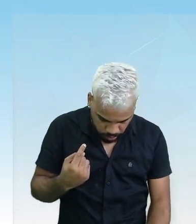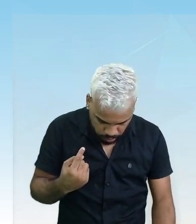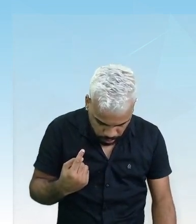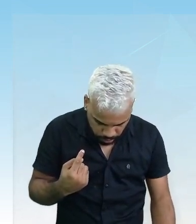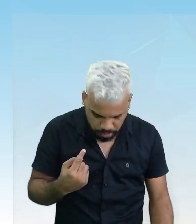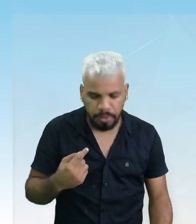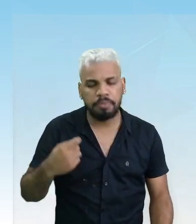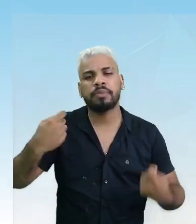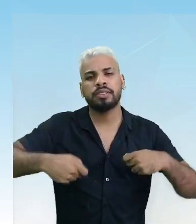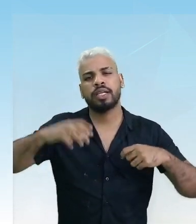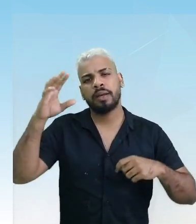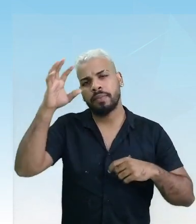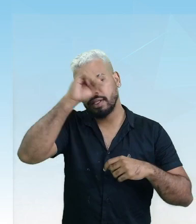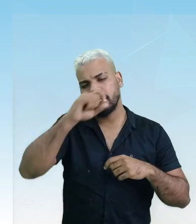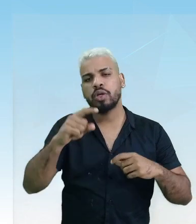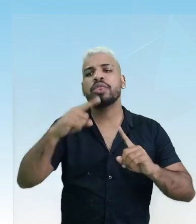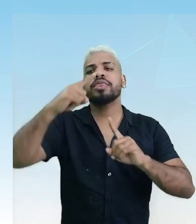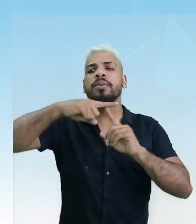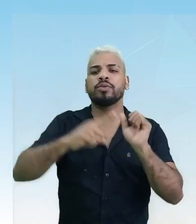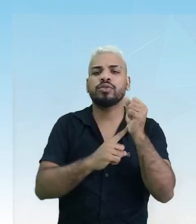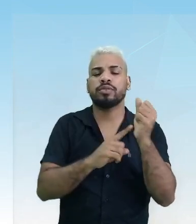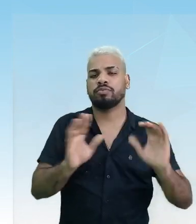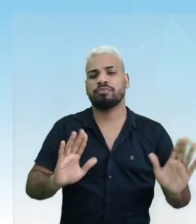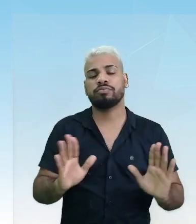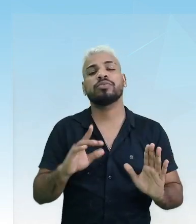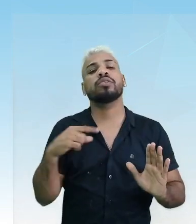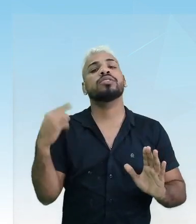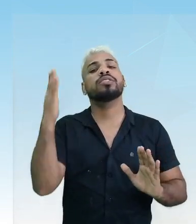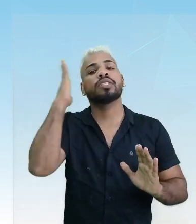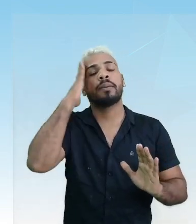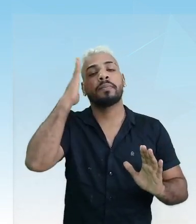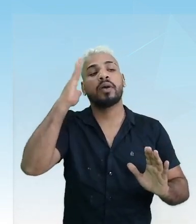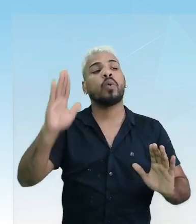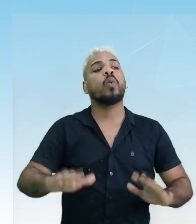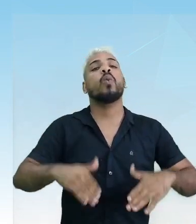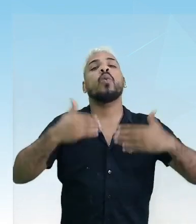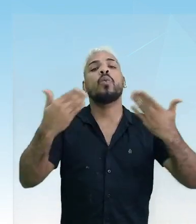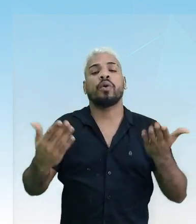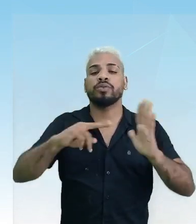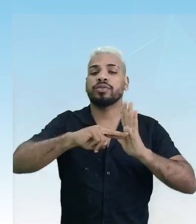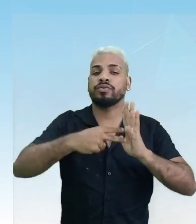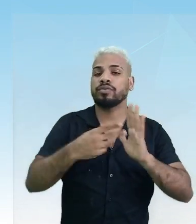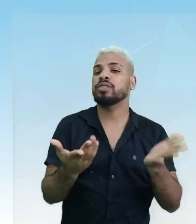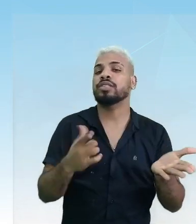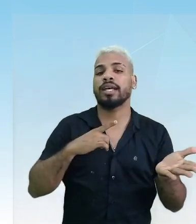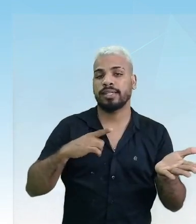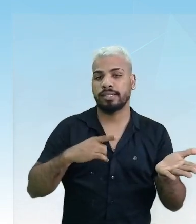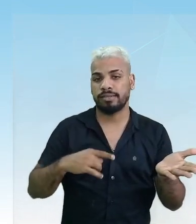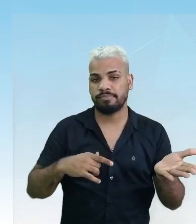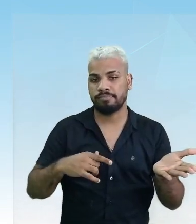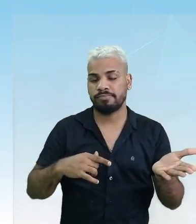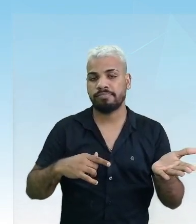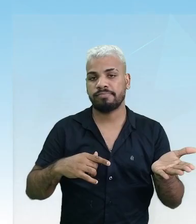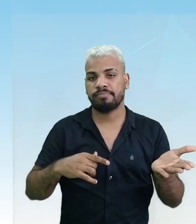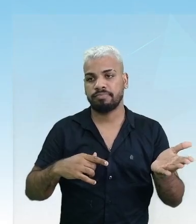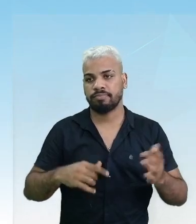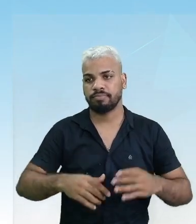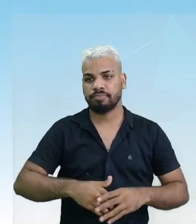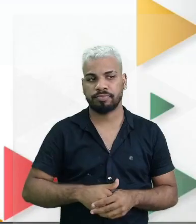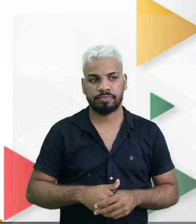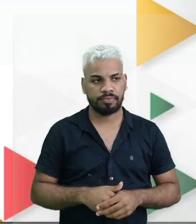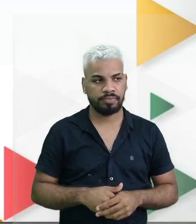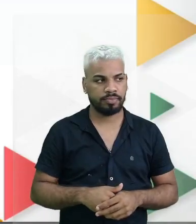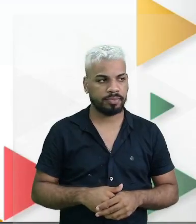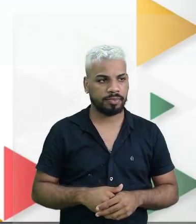só classificar o tipo de sujeito, mas saber qual o sentido que perpassa. E aqui eu tenho outro exemplo, olhando